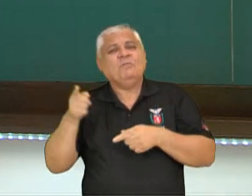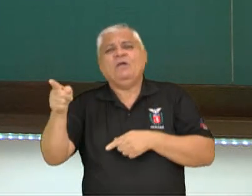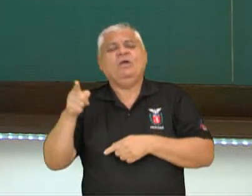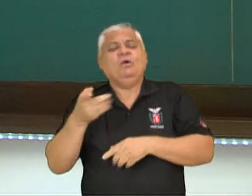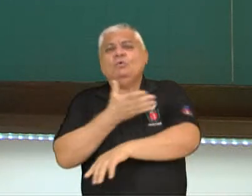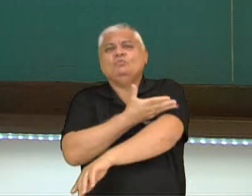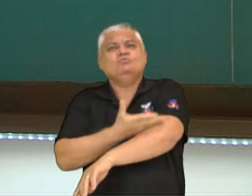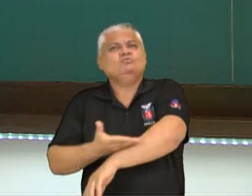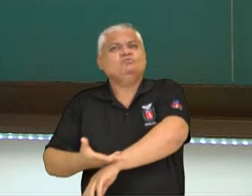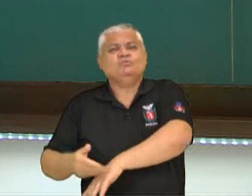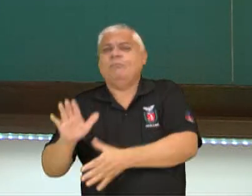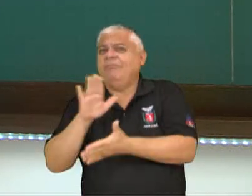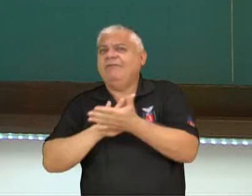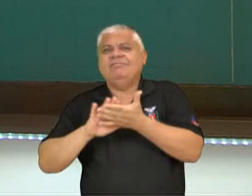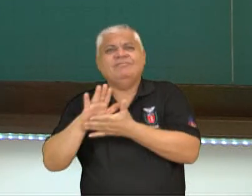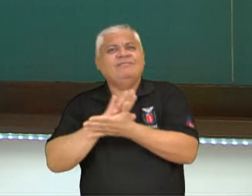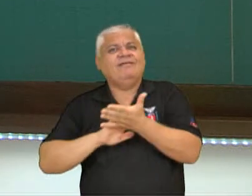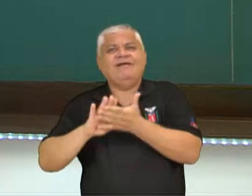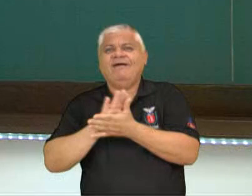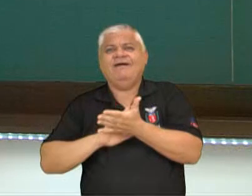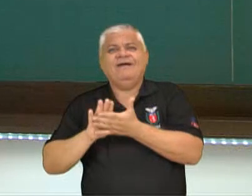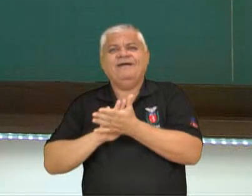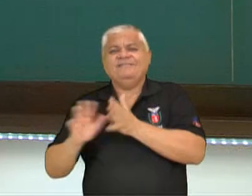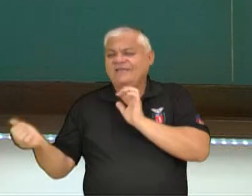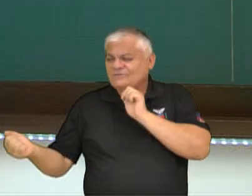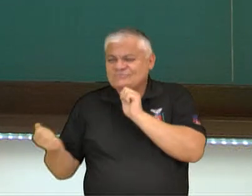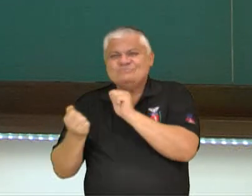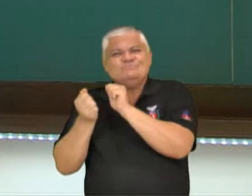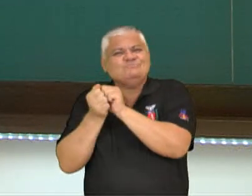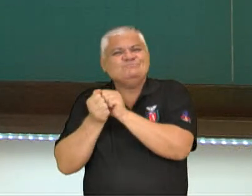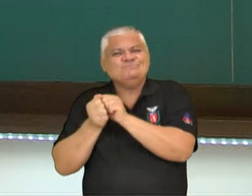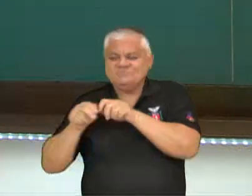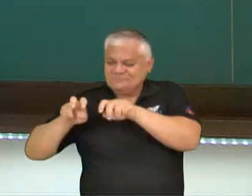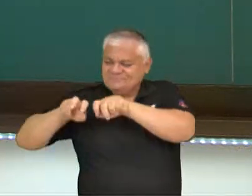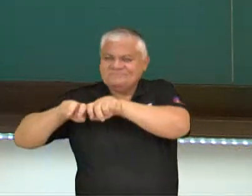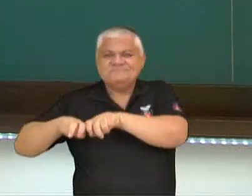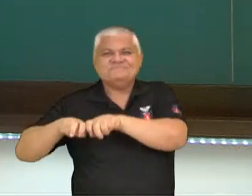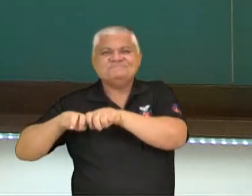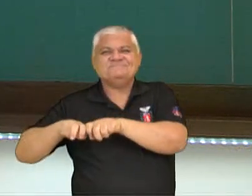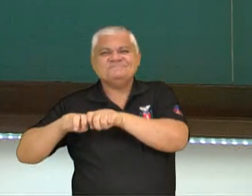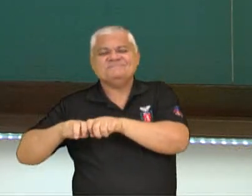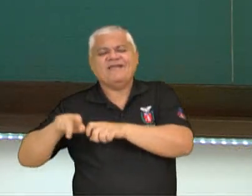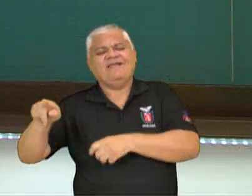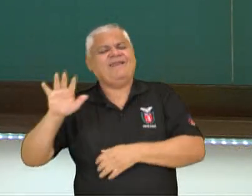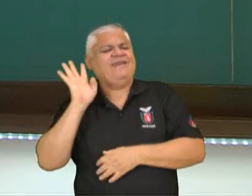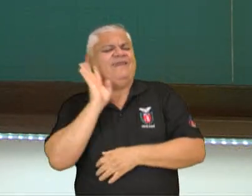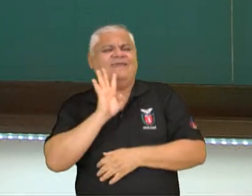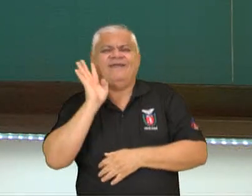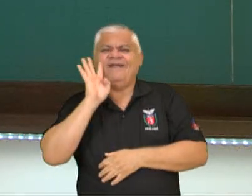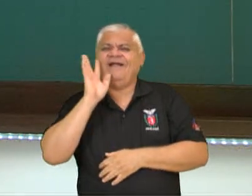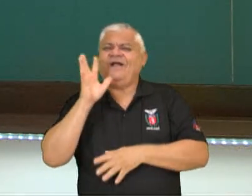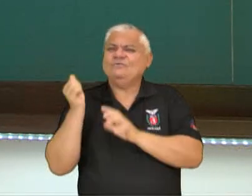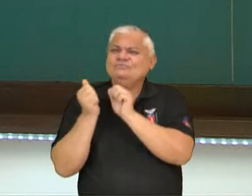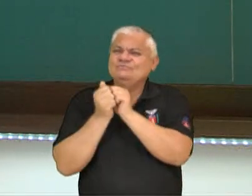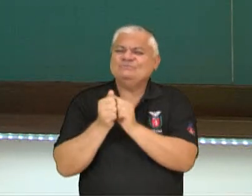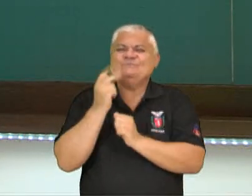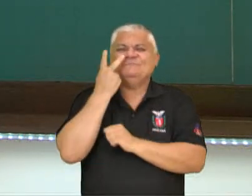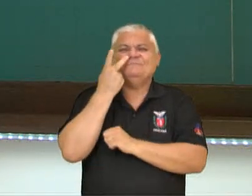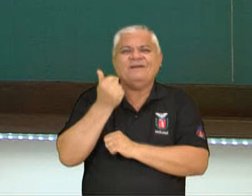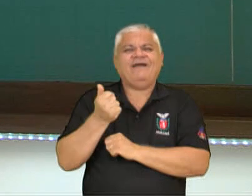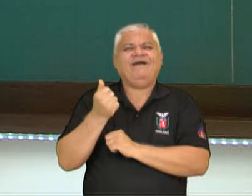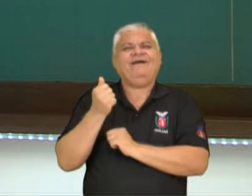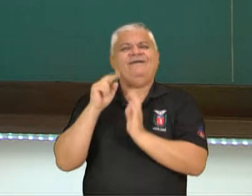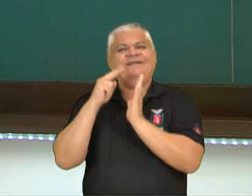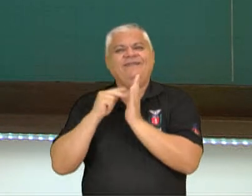hábito deles, né? Fazer essa interação mais próxima entre pai e filho, né? Então ele achou muito legal, foi a noite mais legal porque o pai deu